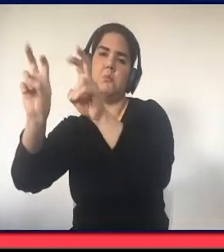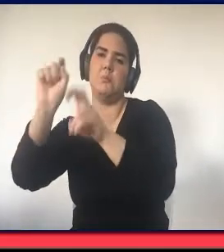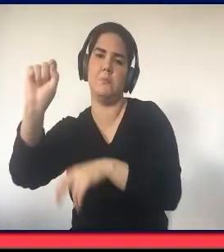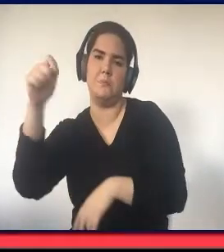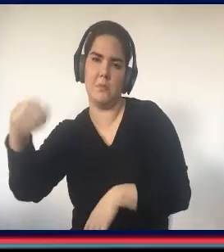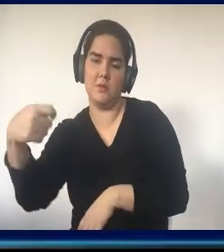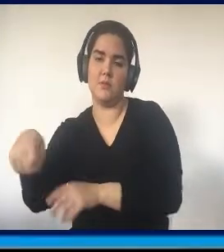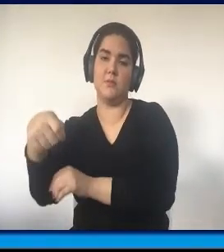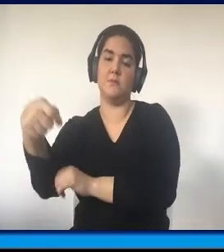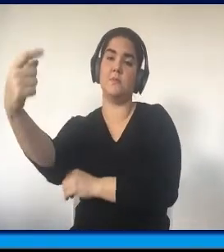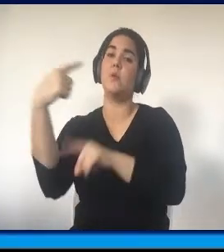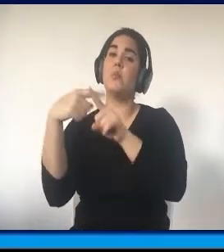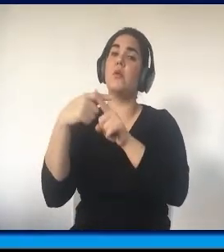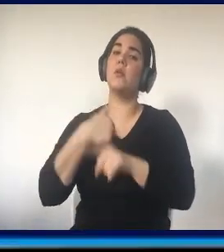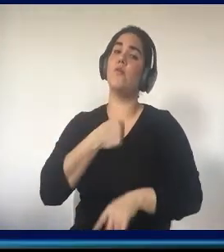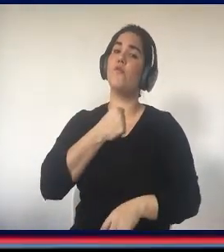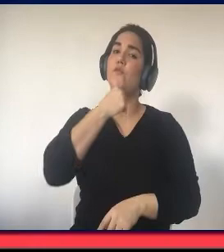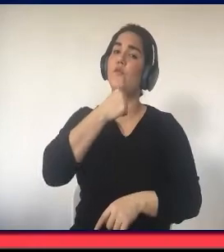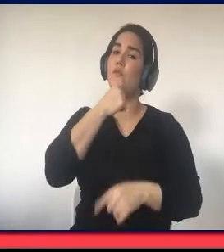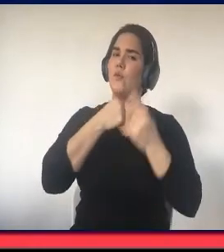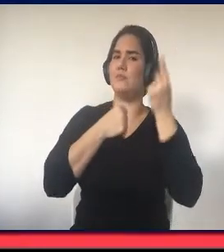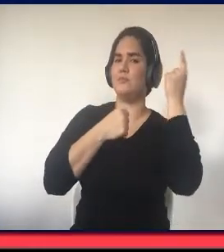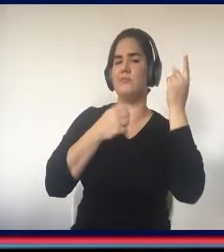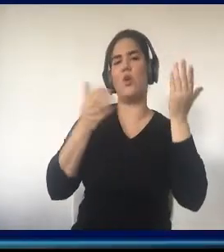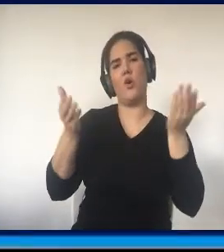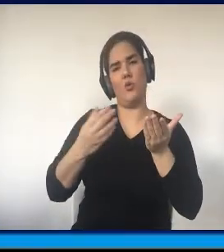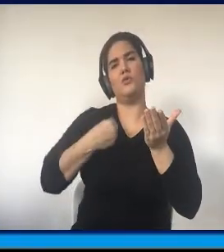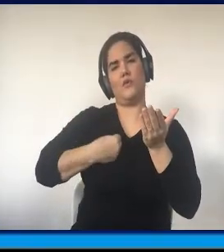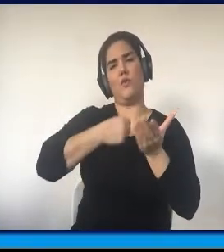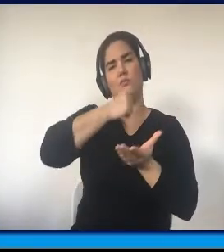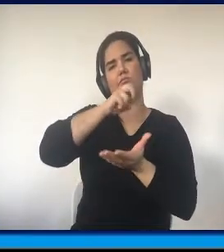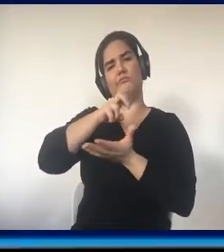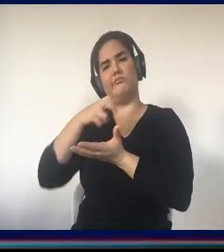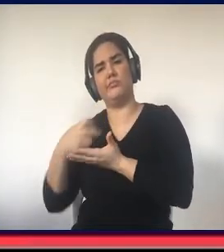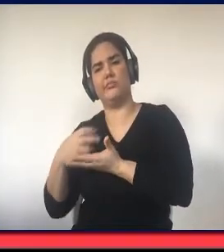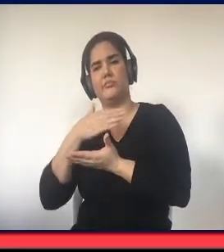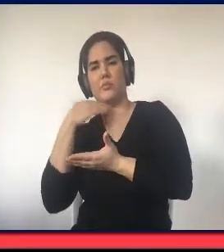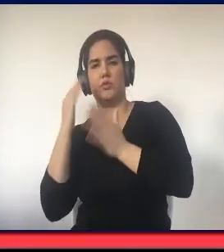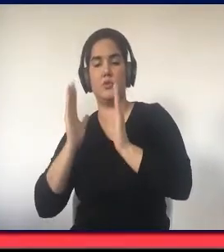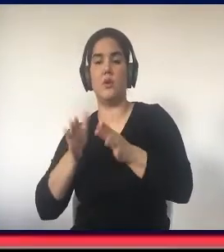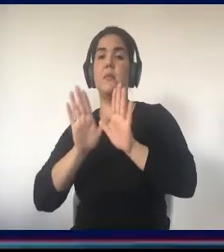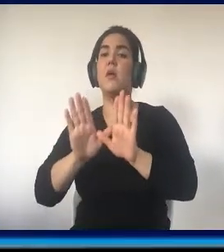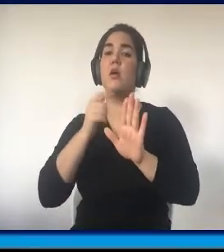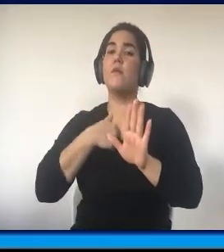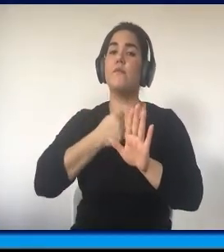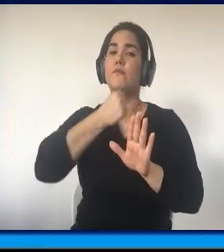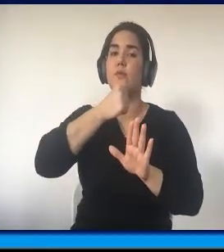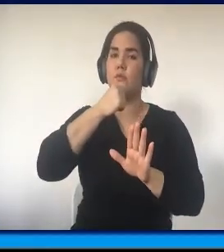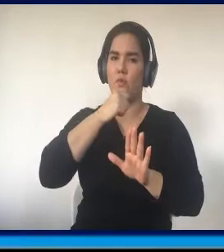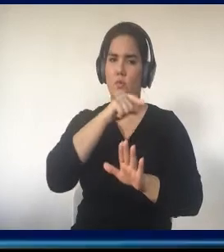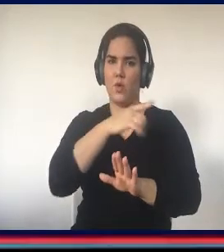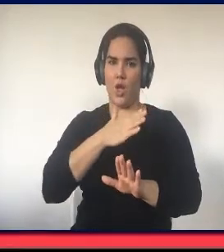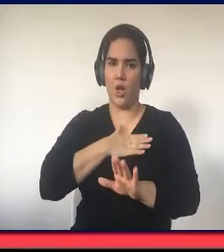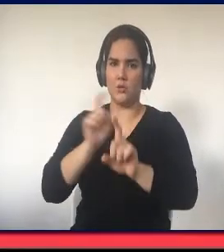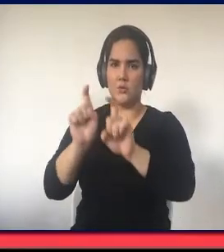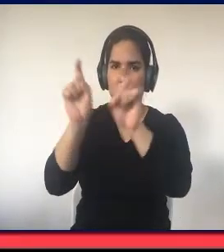ela não... Tudo bem que a minha avó hoje, né, já é falecida, mas, por exemplo, a minha avó não ia querer brincar com tecnologias, porque não é a realidade